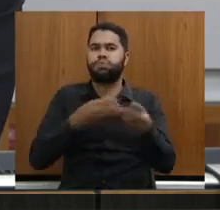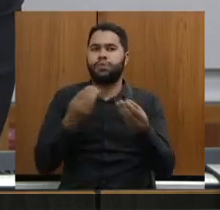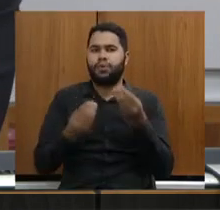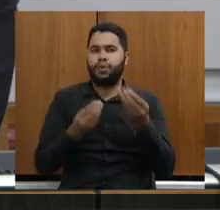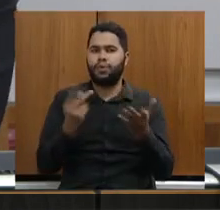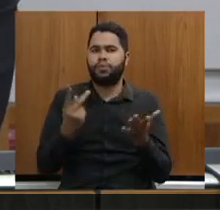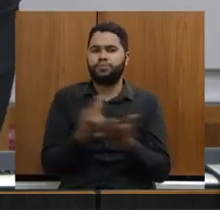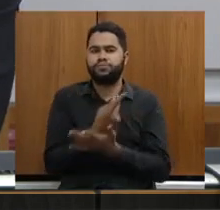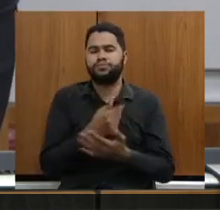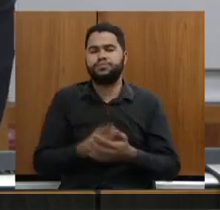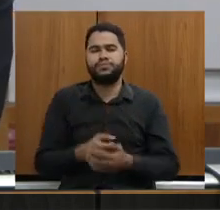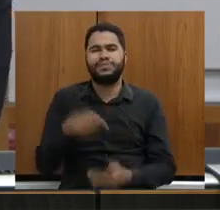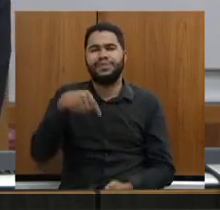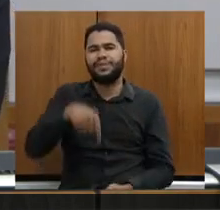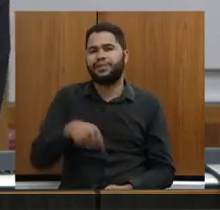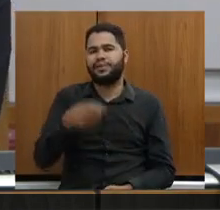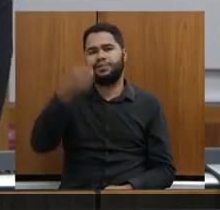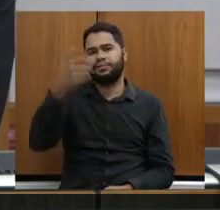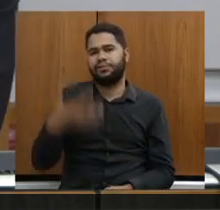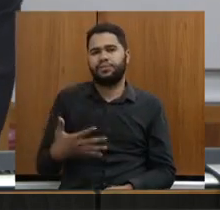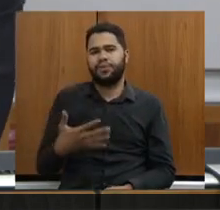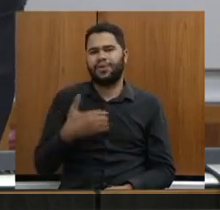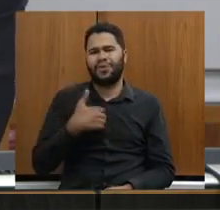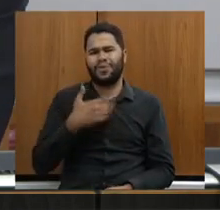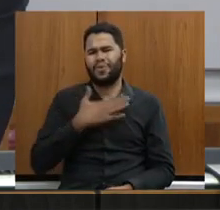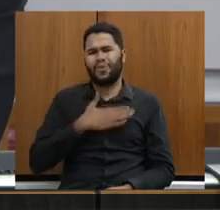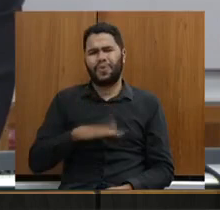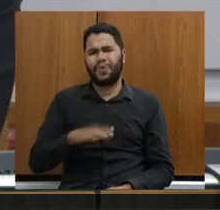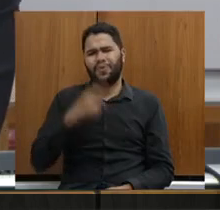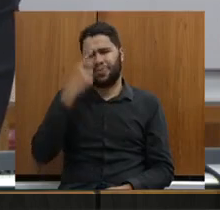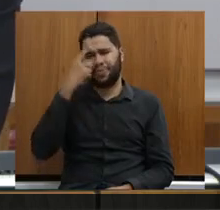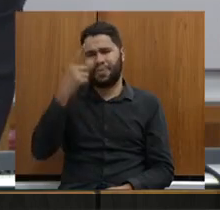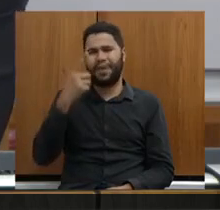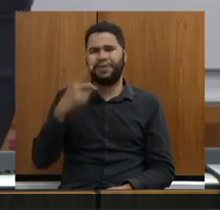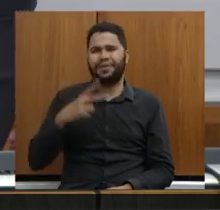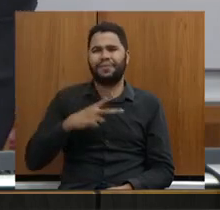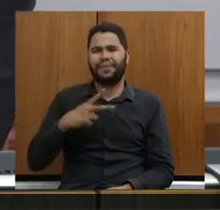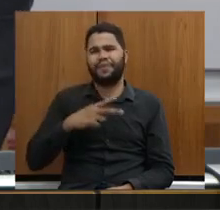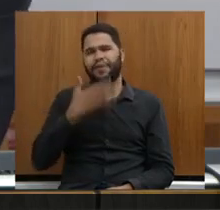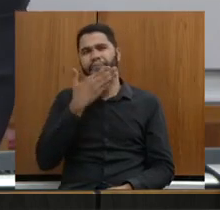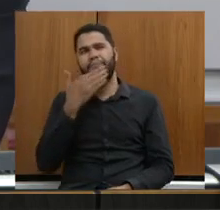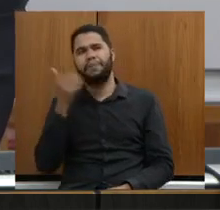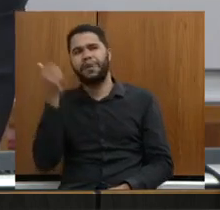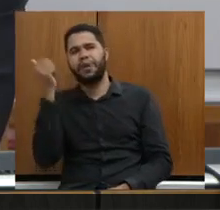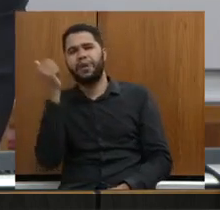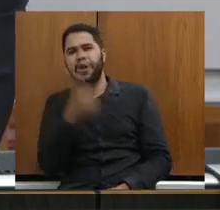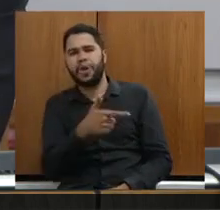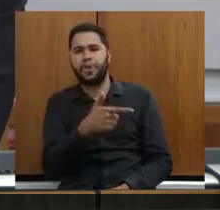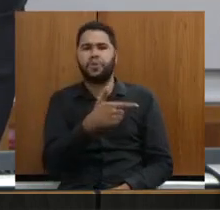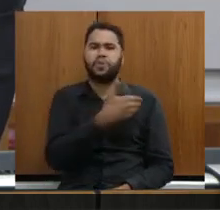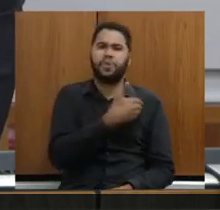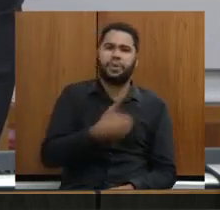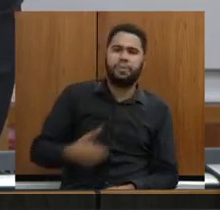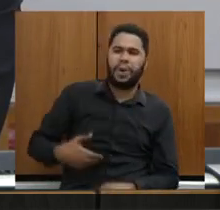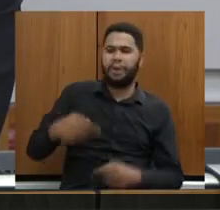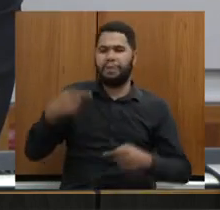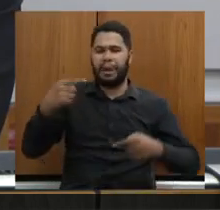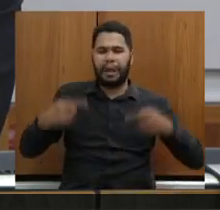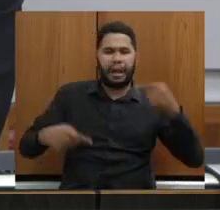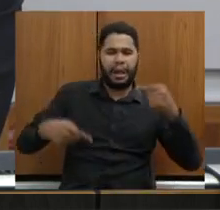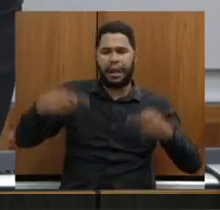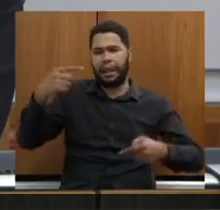né não é que a gente não fala não gosto né muita gente acha que o mercado privado é melhor do que mercado público né que eu